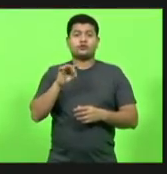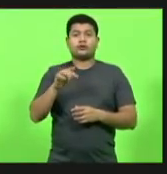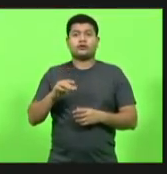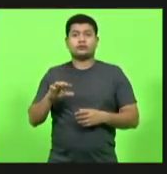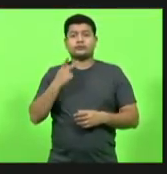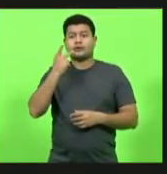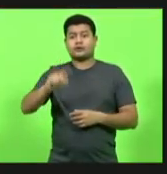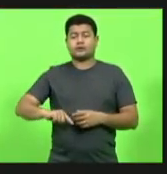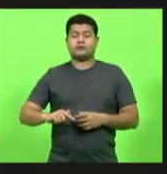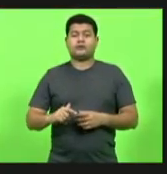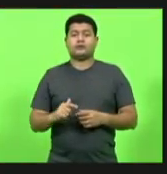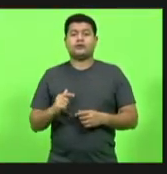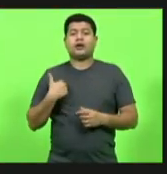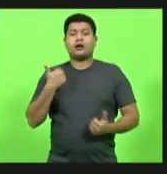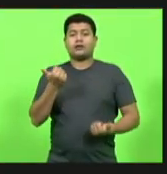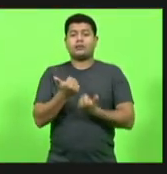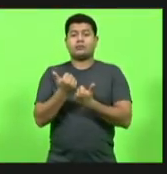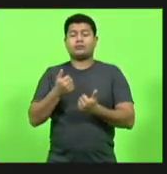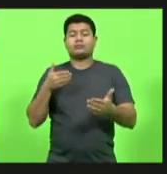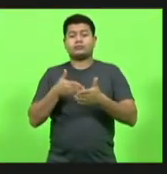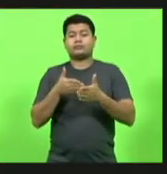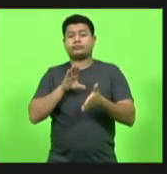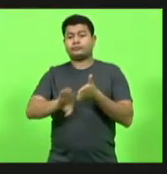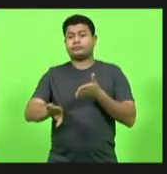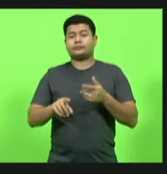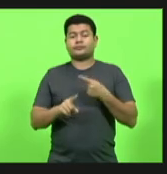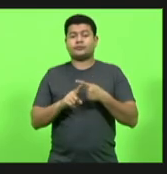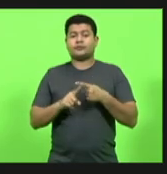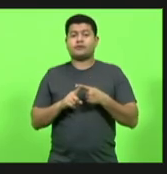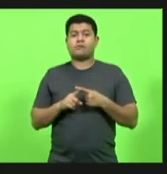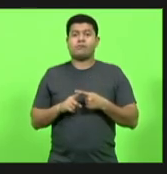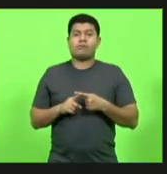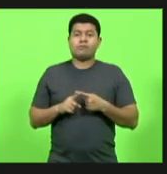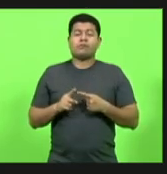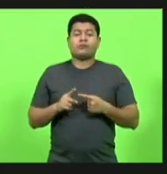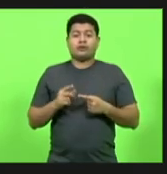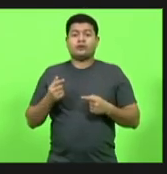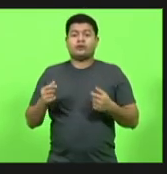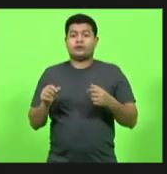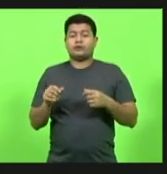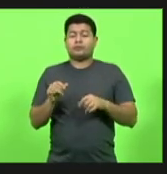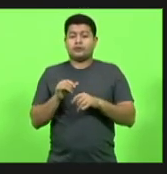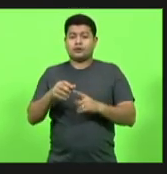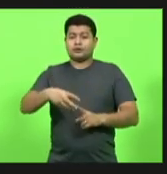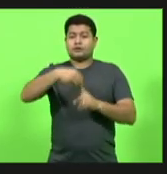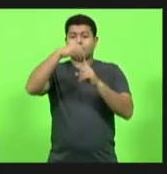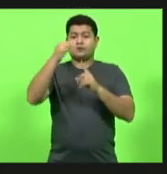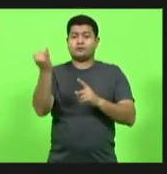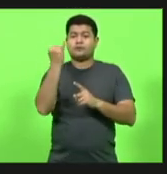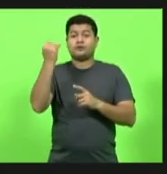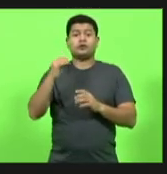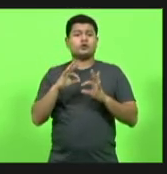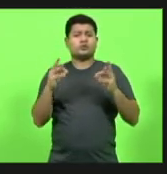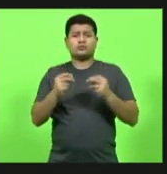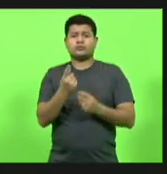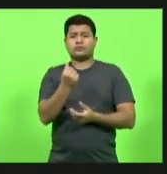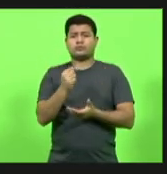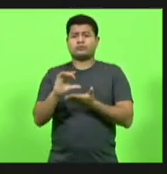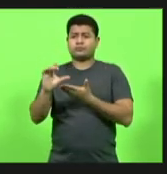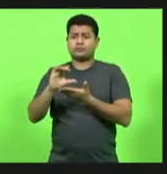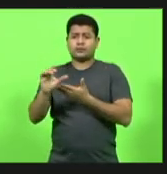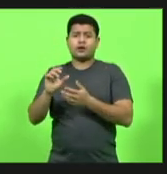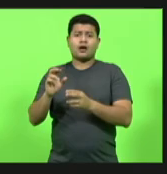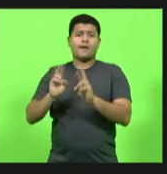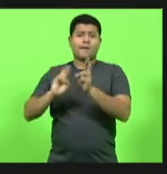aqui meu apoio à derrubada do veto e salientar algo importante, que todo investimento que nós fizermos nas